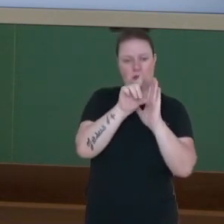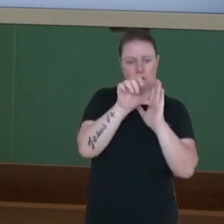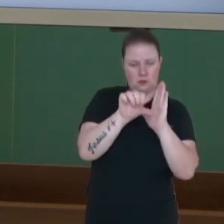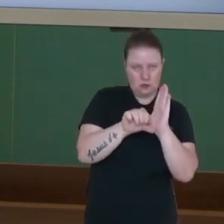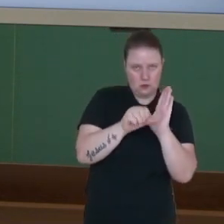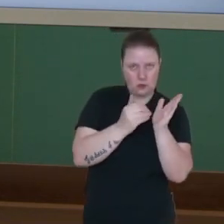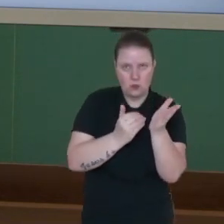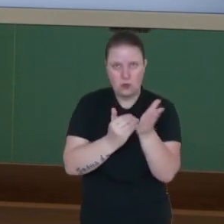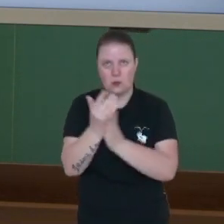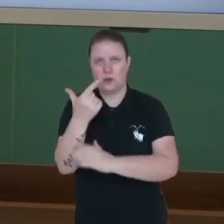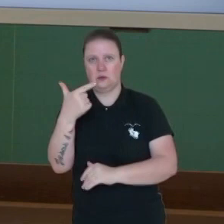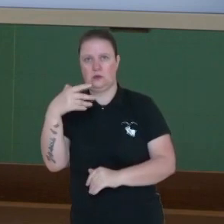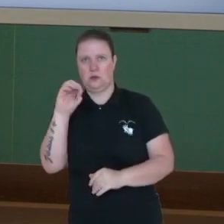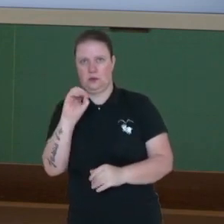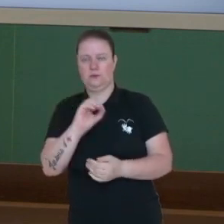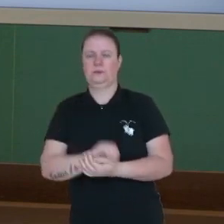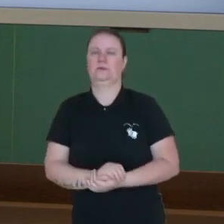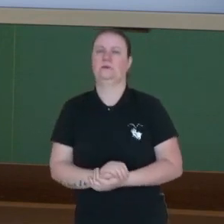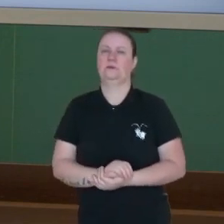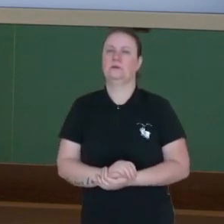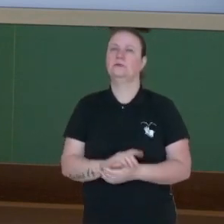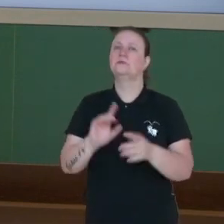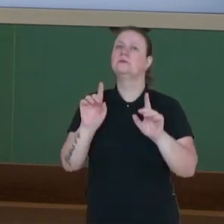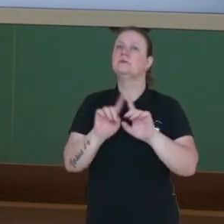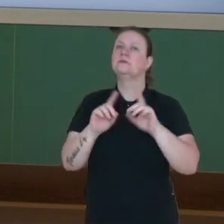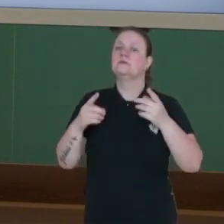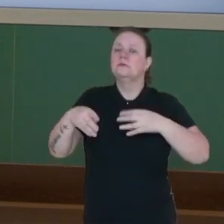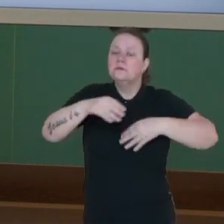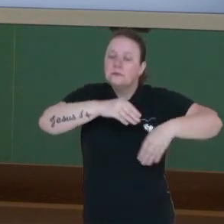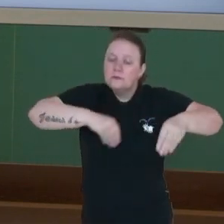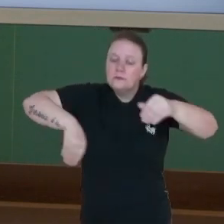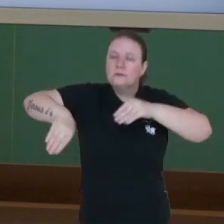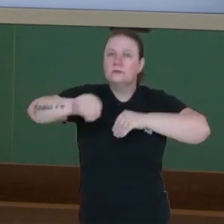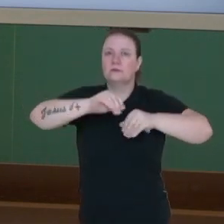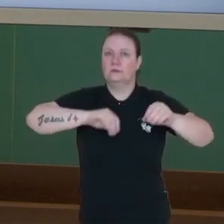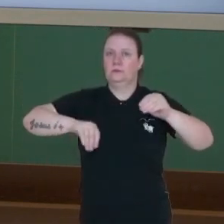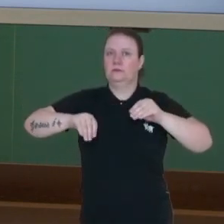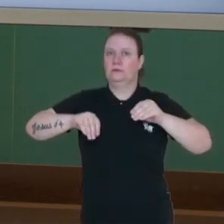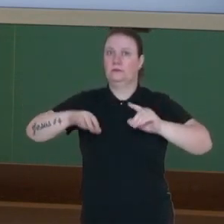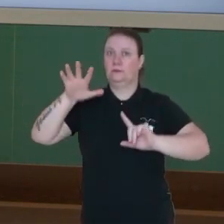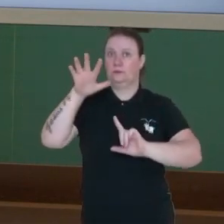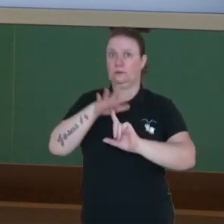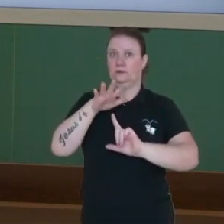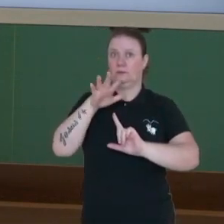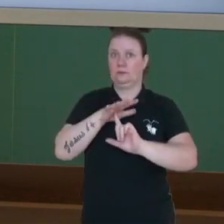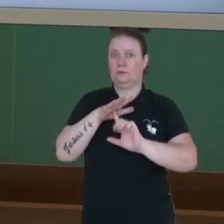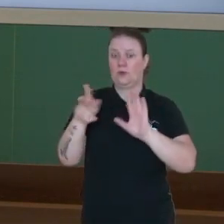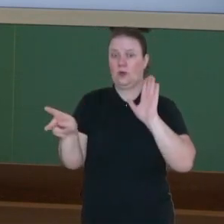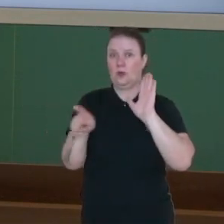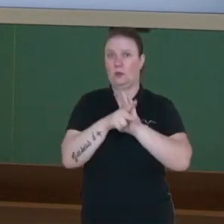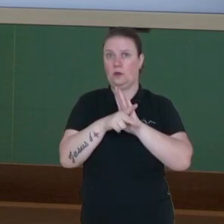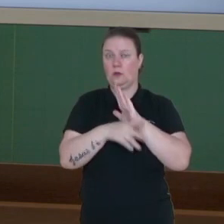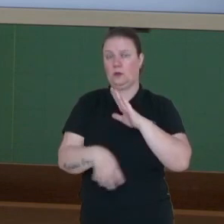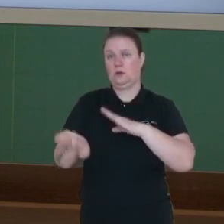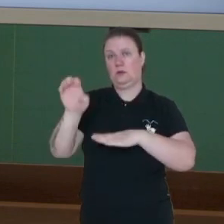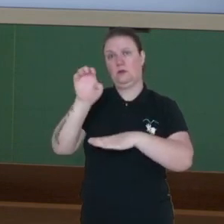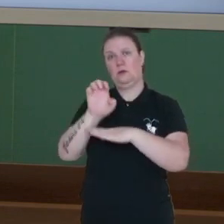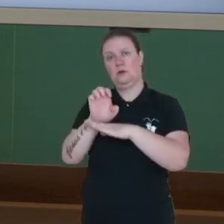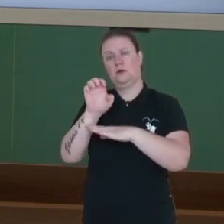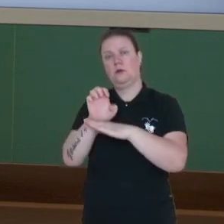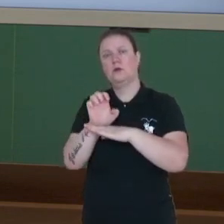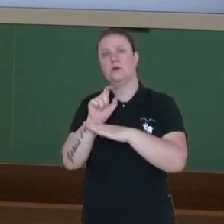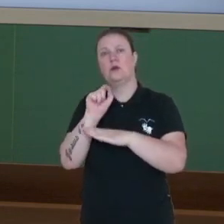início do século XX. Mas o ciclo ervateiro no Paraná, ele é exclusivo do nosso estado como